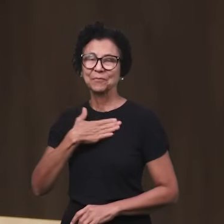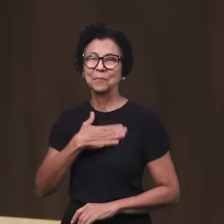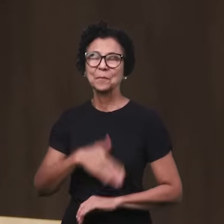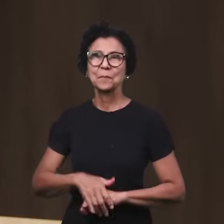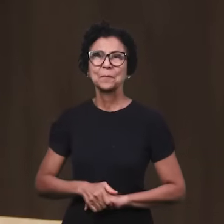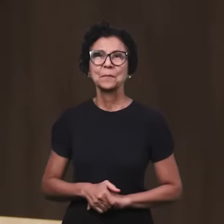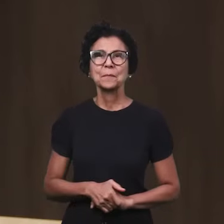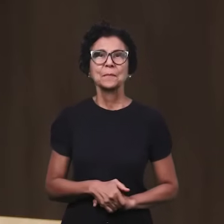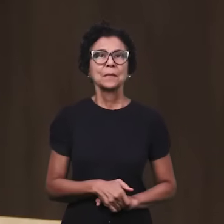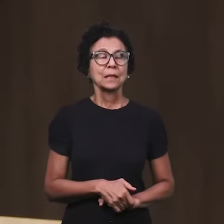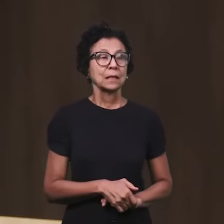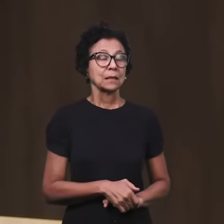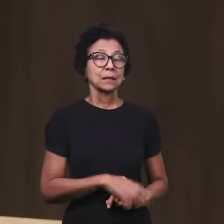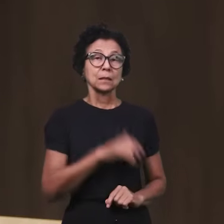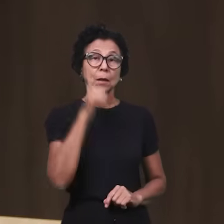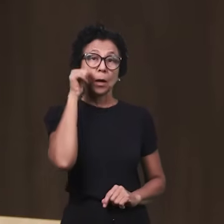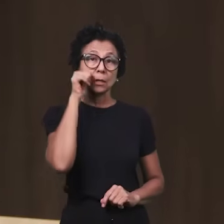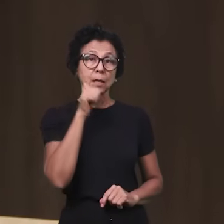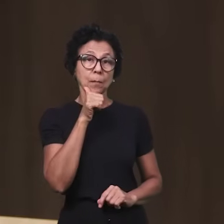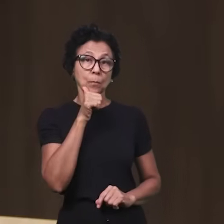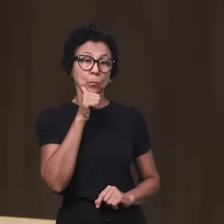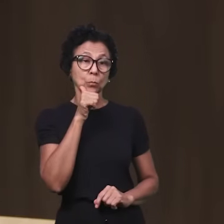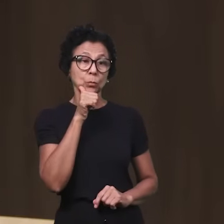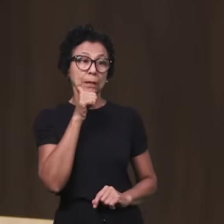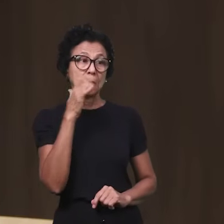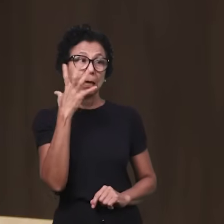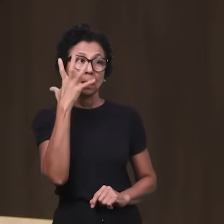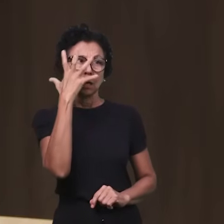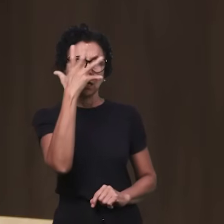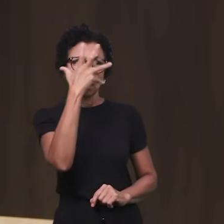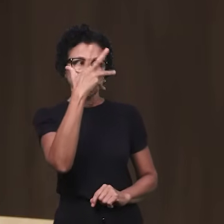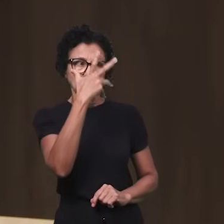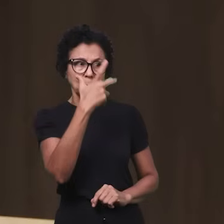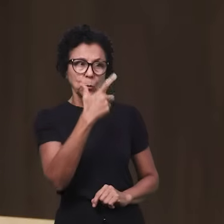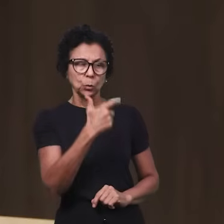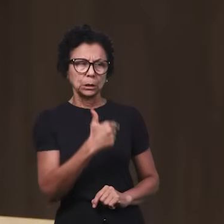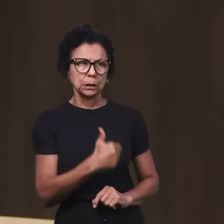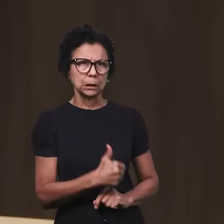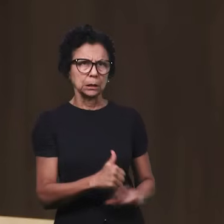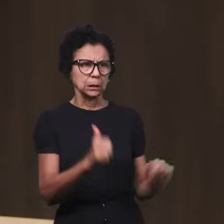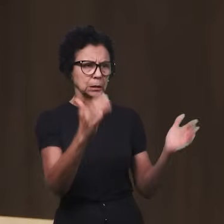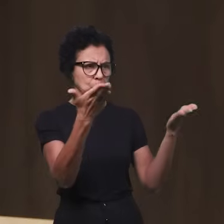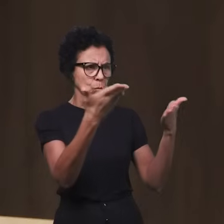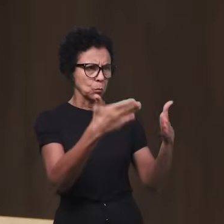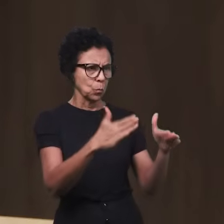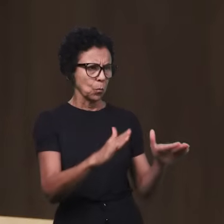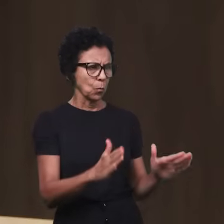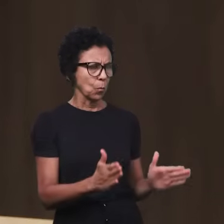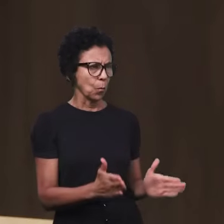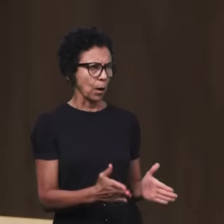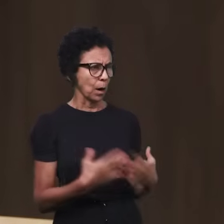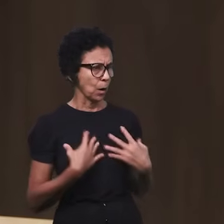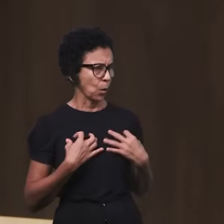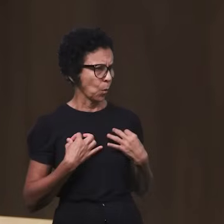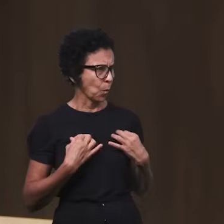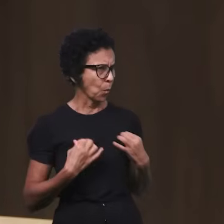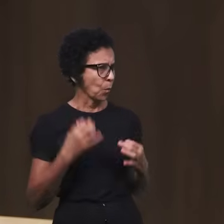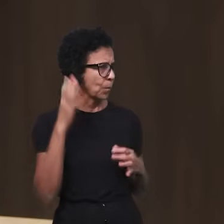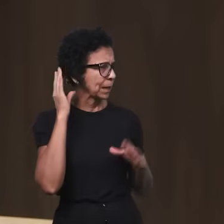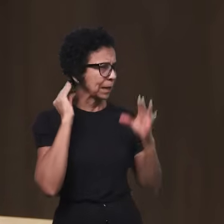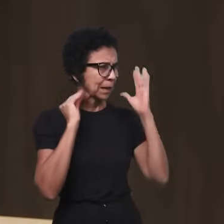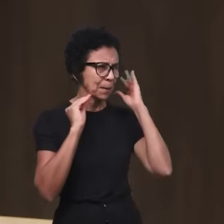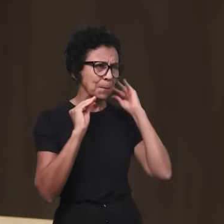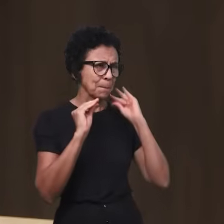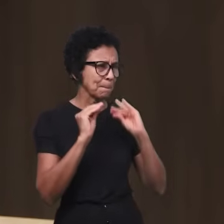vezes, que elas são belíssimas por fora, mas por dentro, às vezes, no dia a dia,